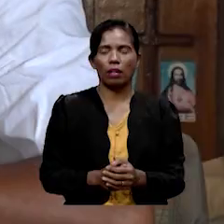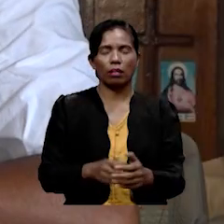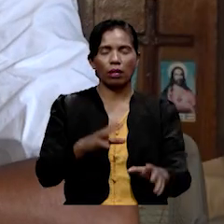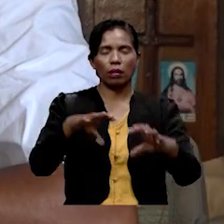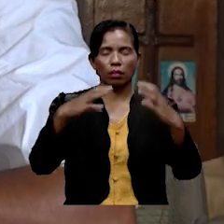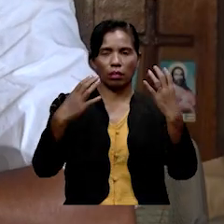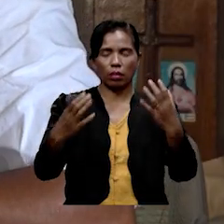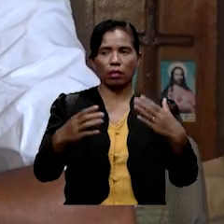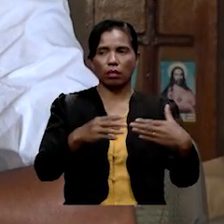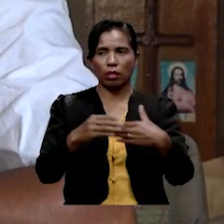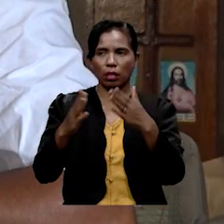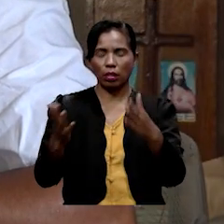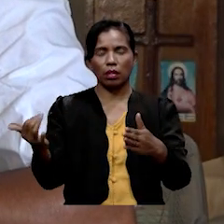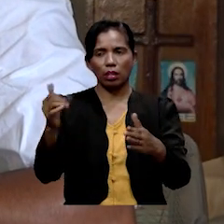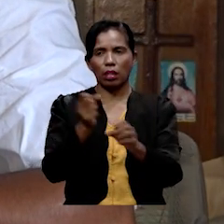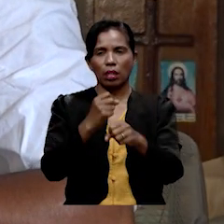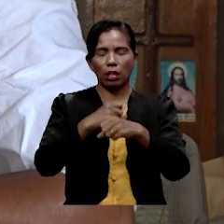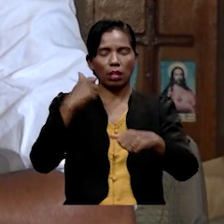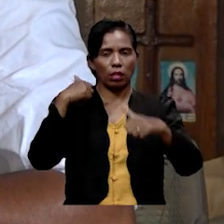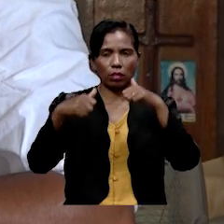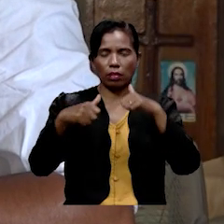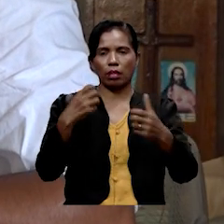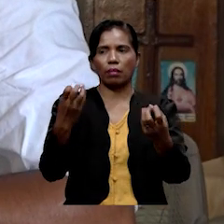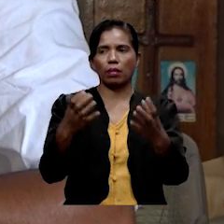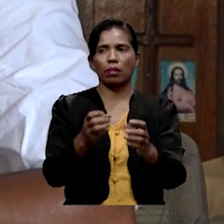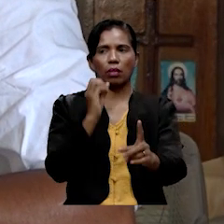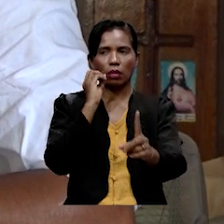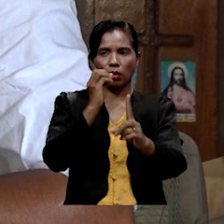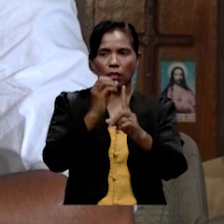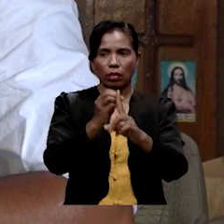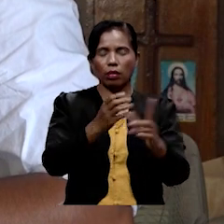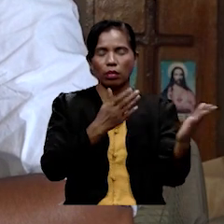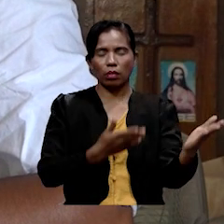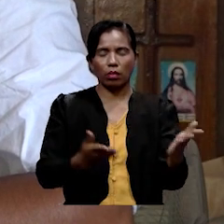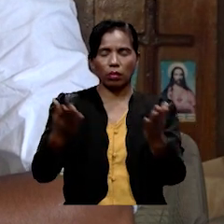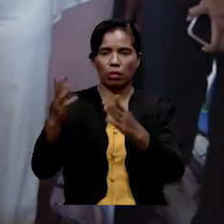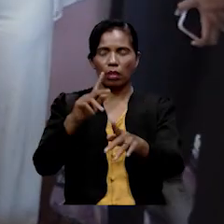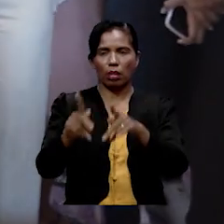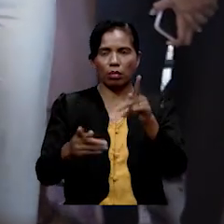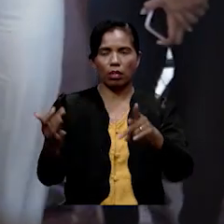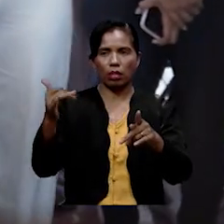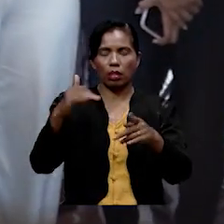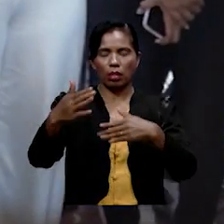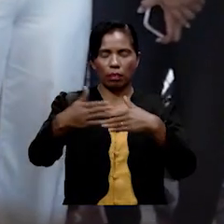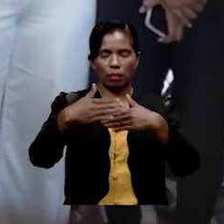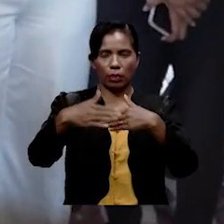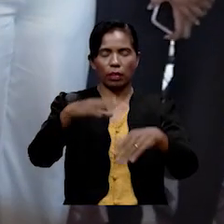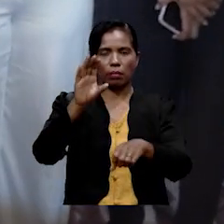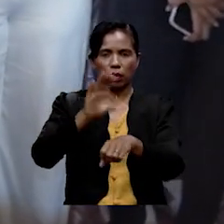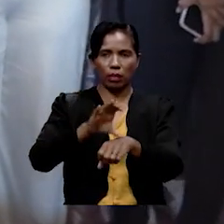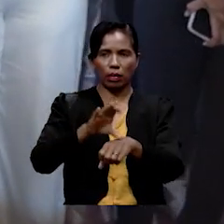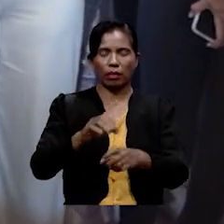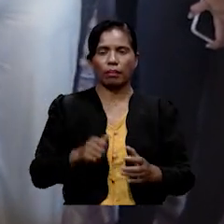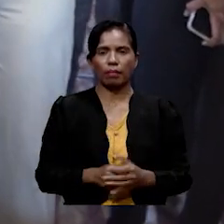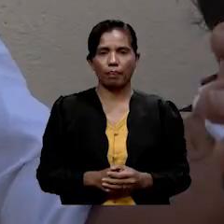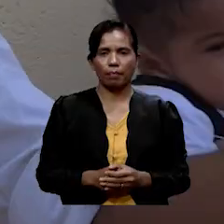comissão organizadora Sira realiza atividade oi-oi, o objetivo, o de lori comunidade Sira, hak besik pa capela. Será